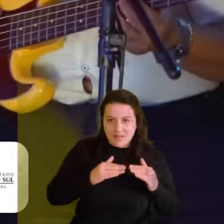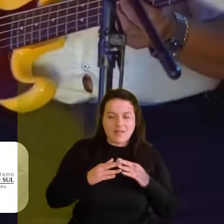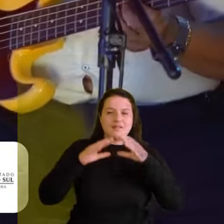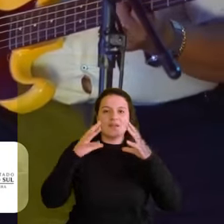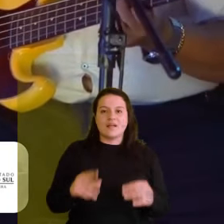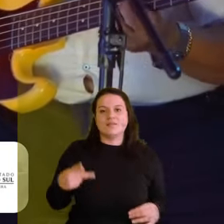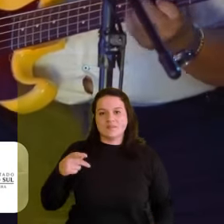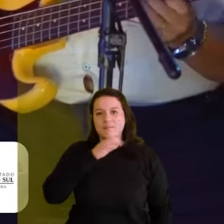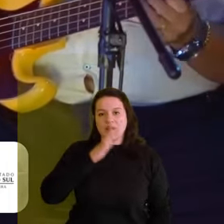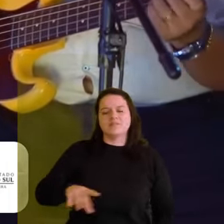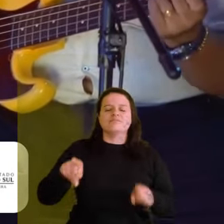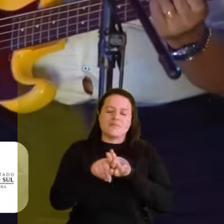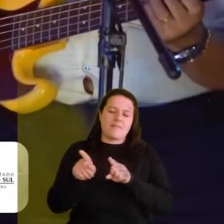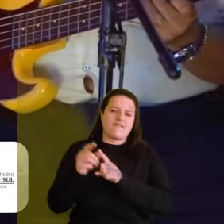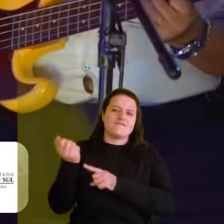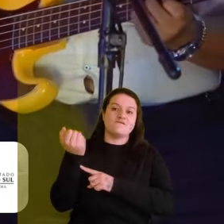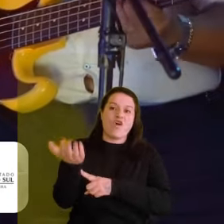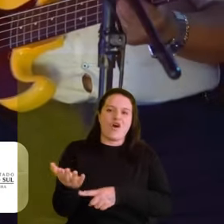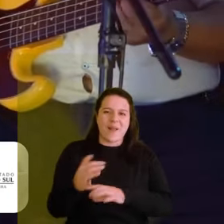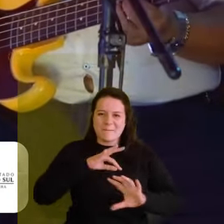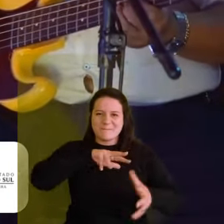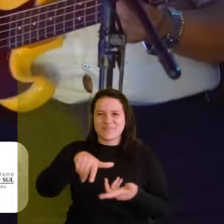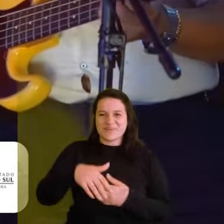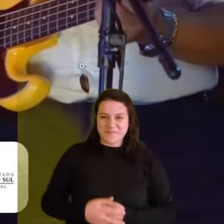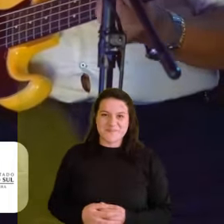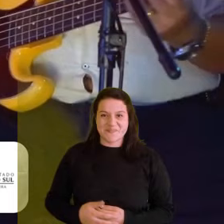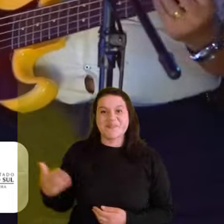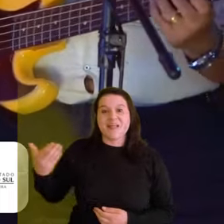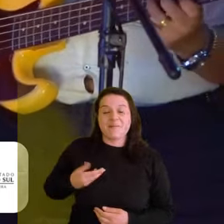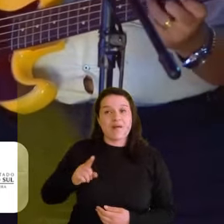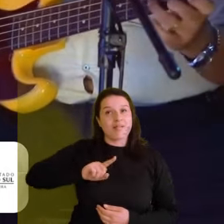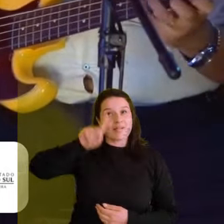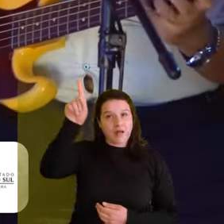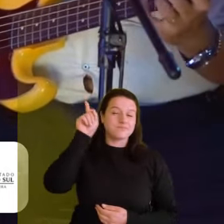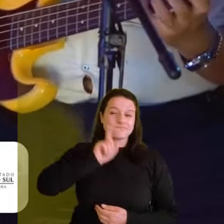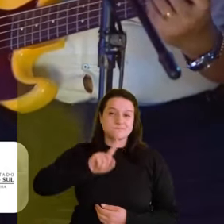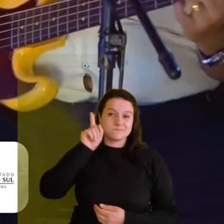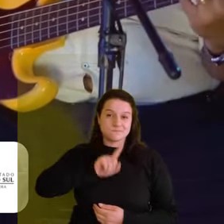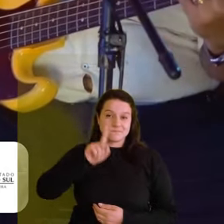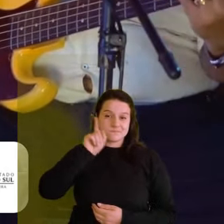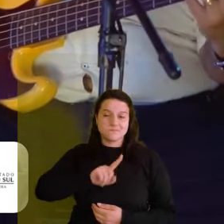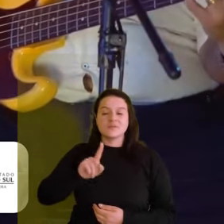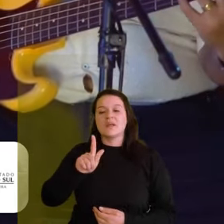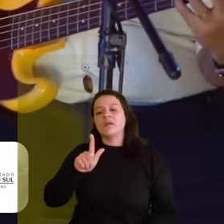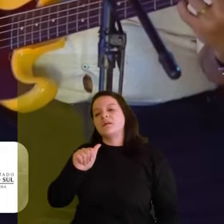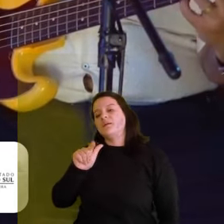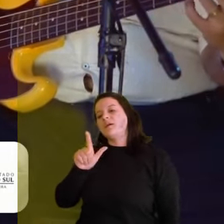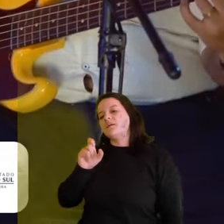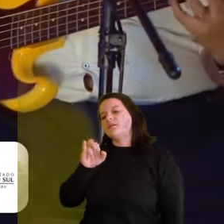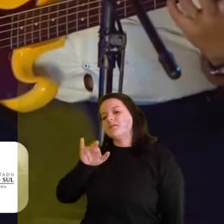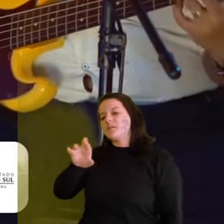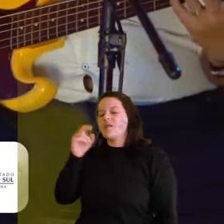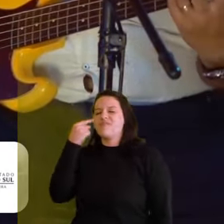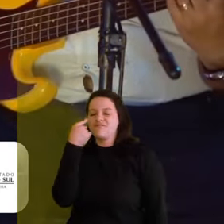né? Ah, meu amigo lá dos Estados Unidos, né? Fabauri Gaudelli, tá lá, ligadito no mais. Muito obrigado, um beijo no